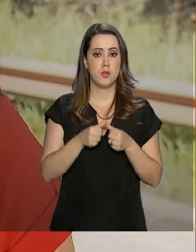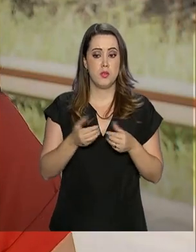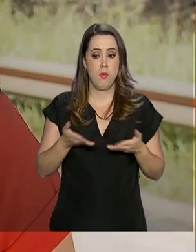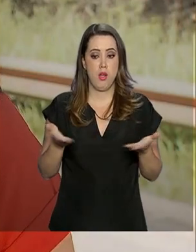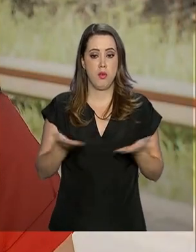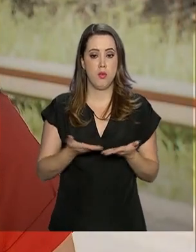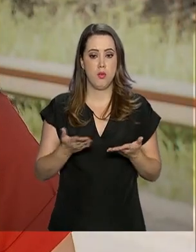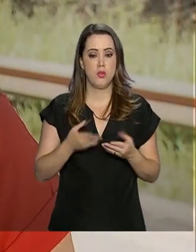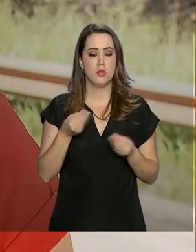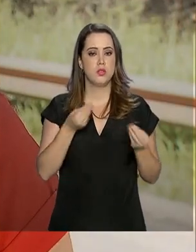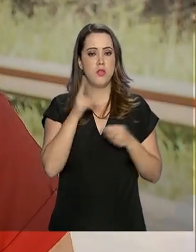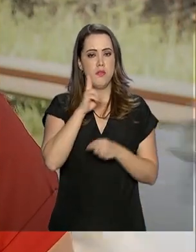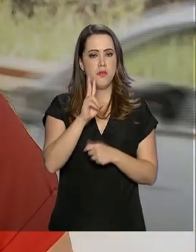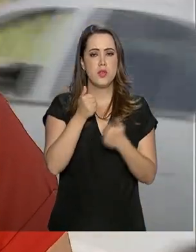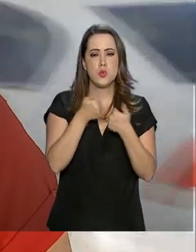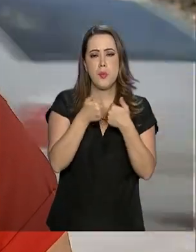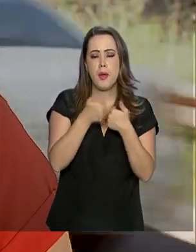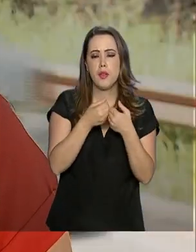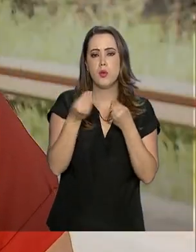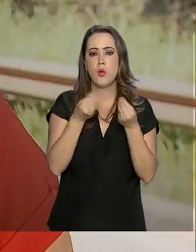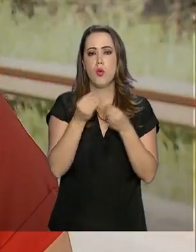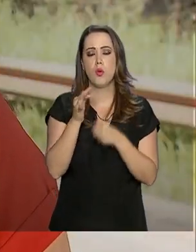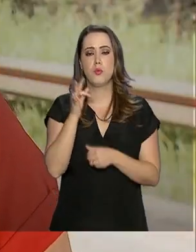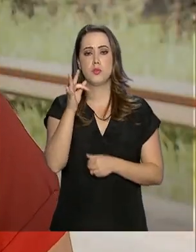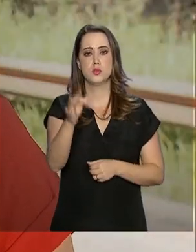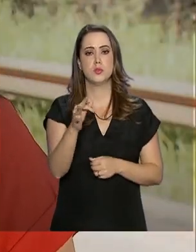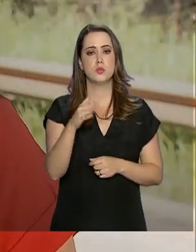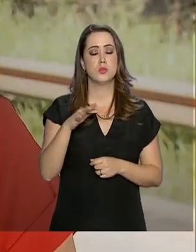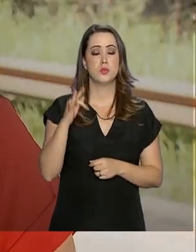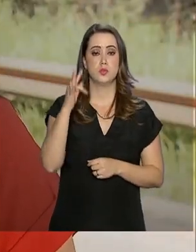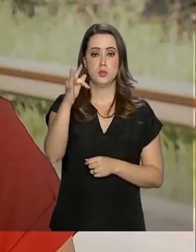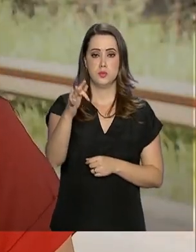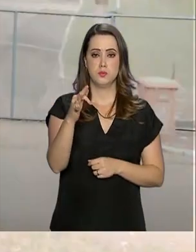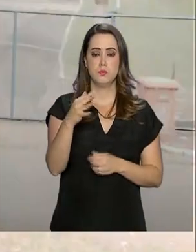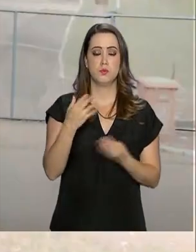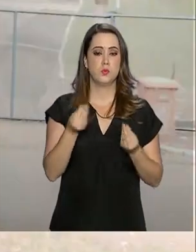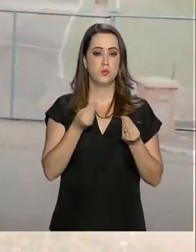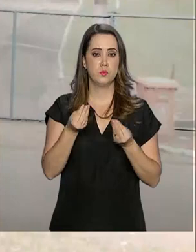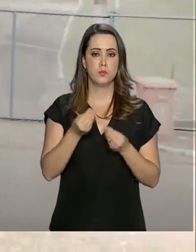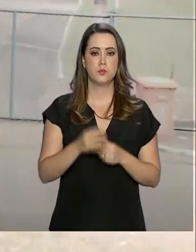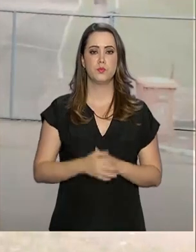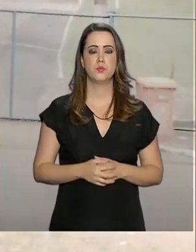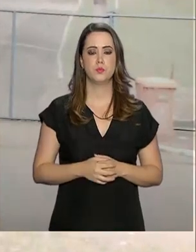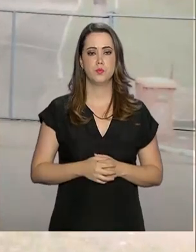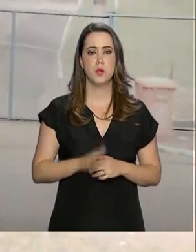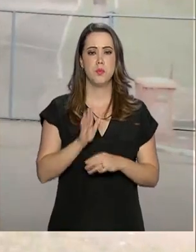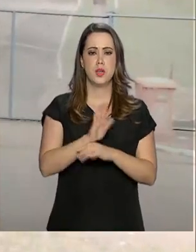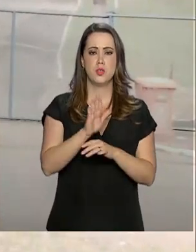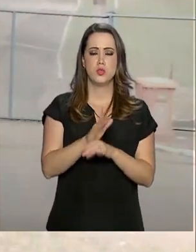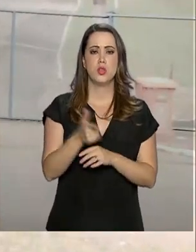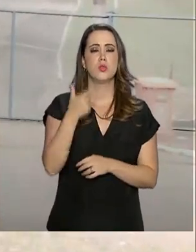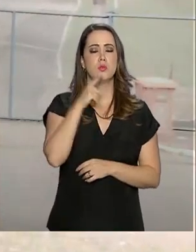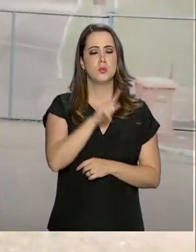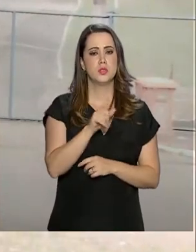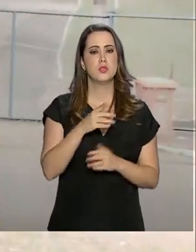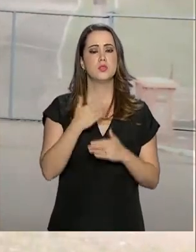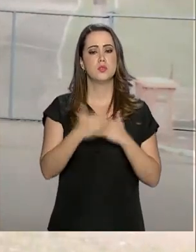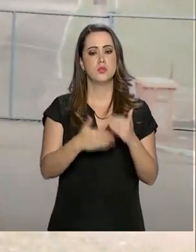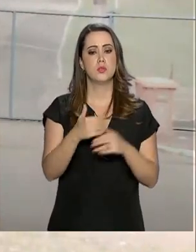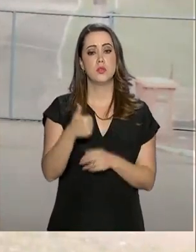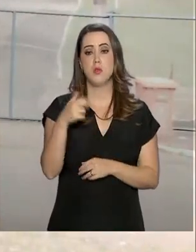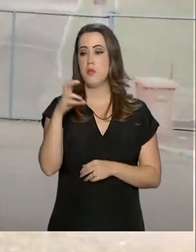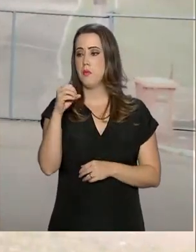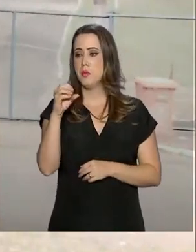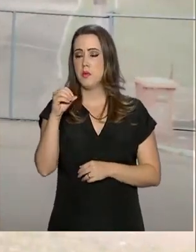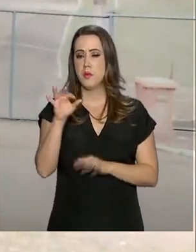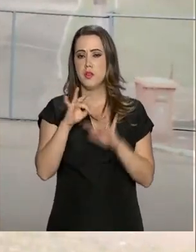agora e acompanhar como vai ficar no próximo período. Para ajudar neste recomeço, cerca de 1.500